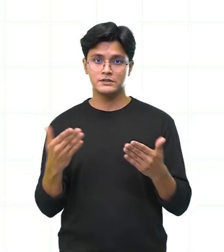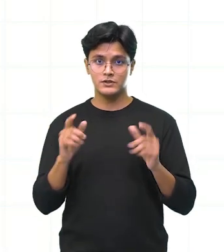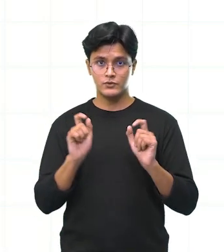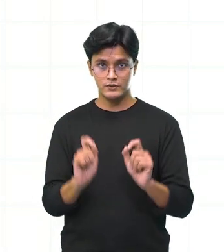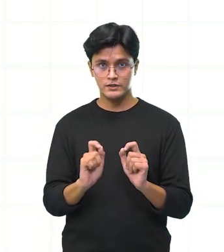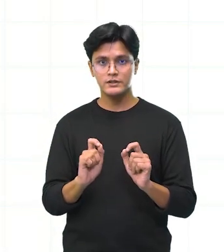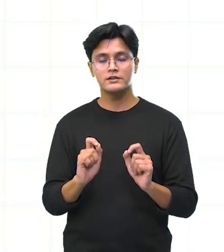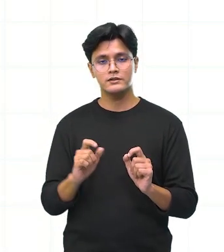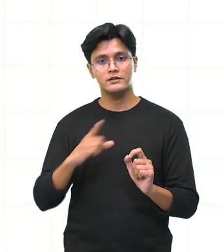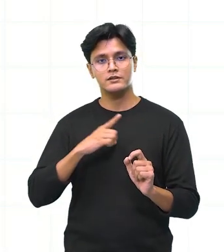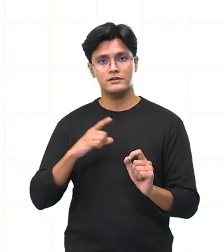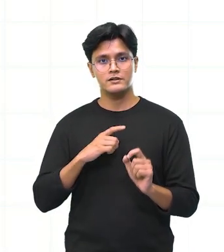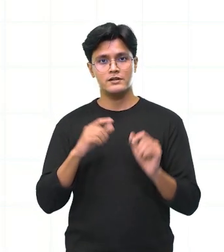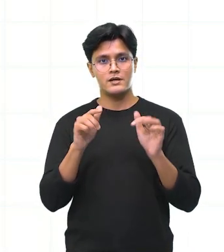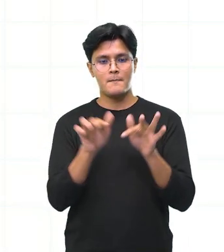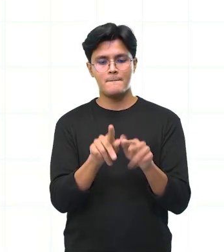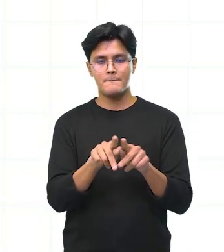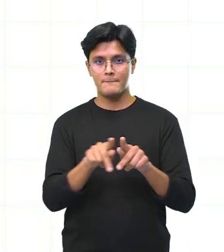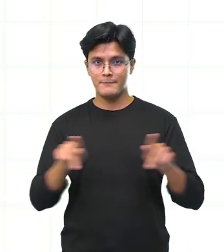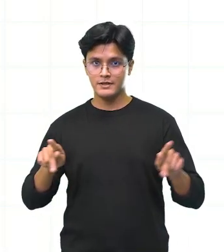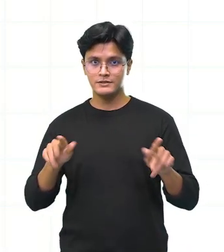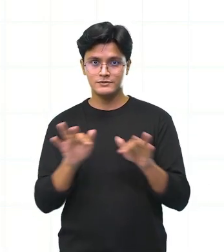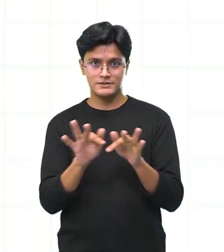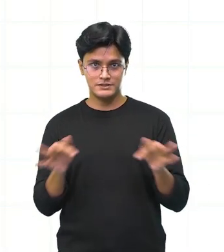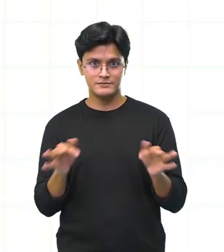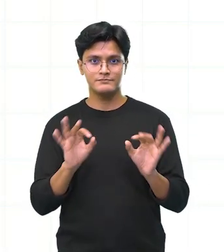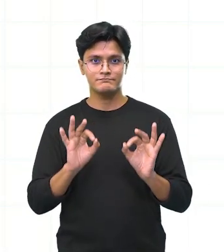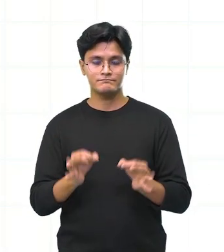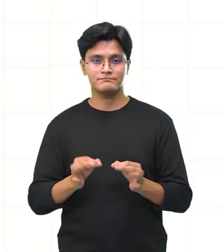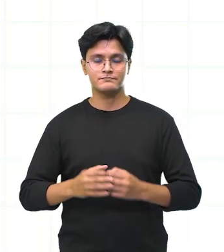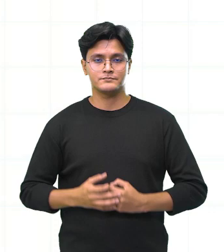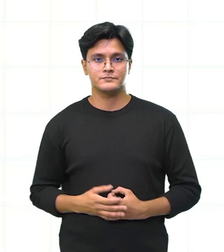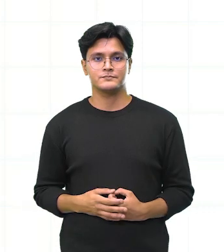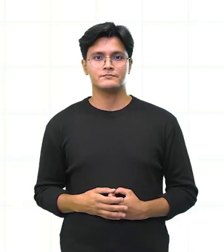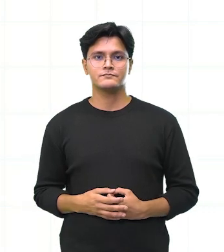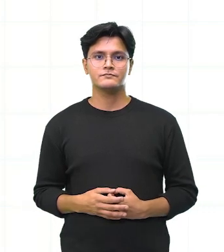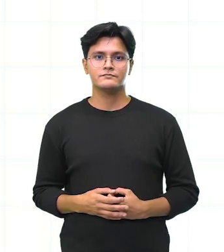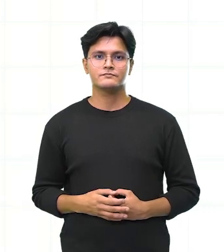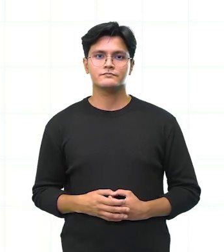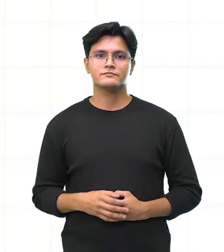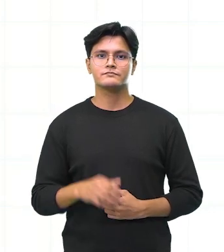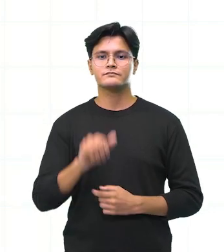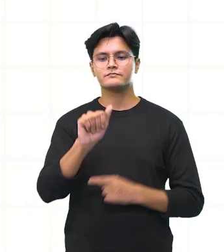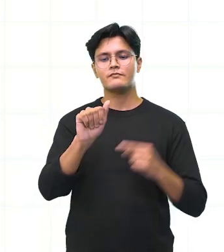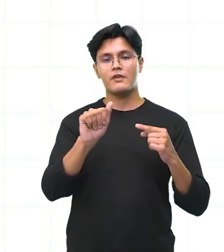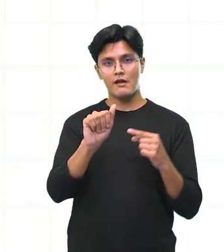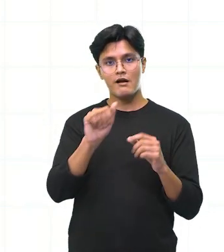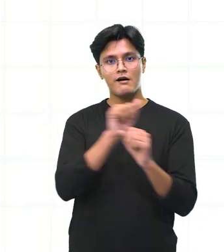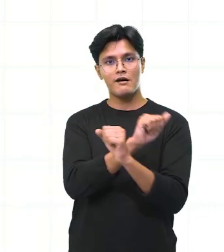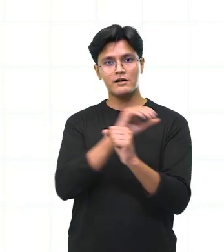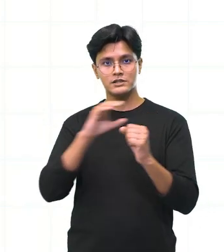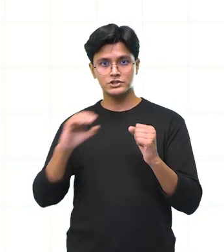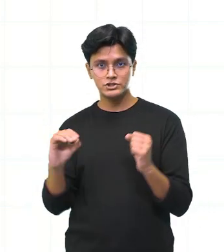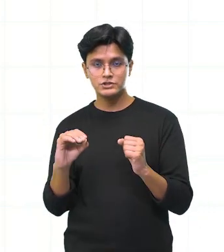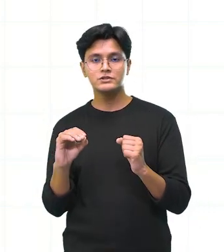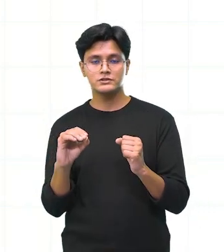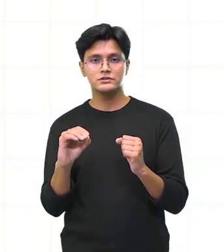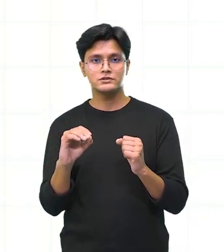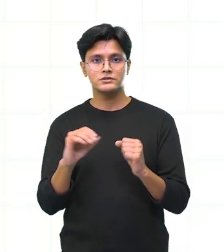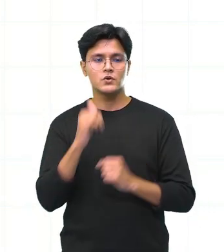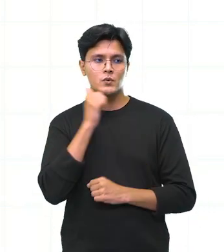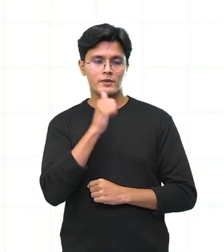ter um período simples, tá? A é artigo, menina substantivo e